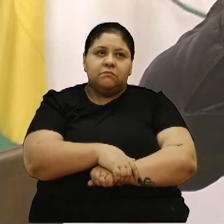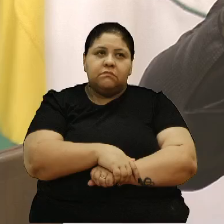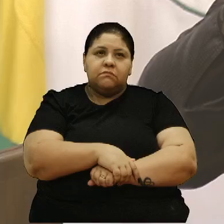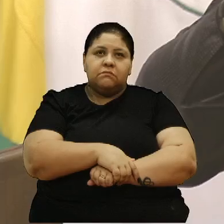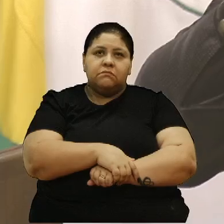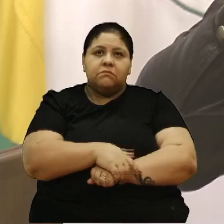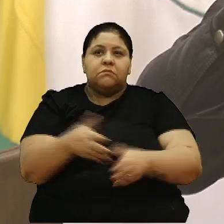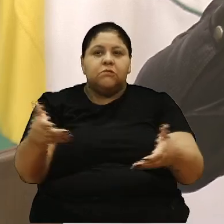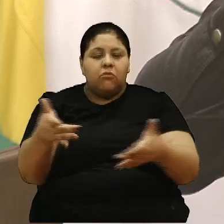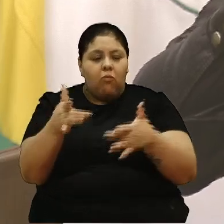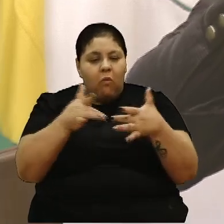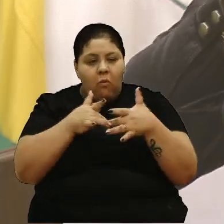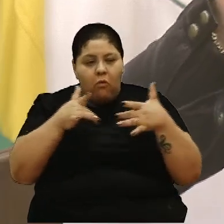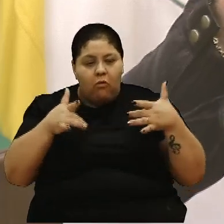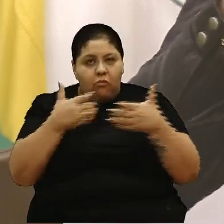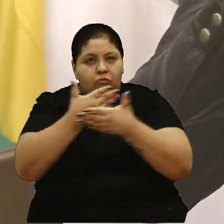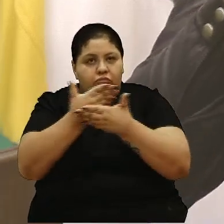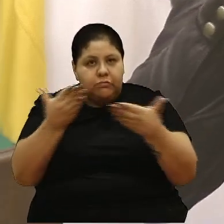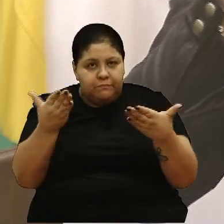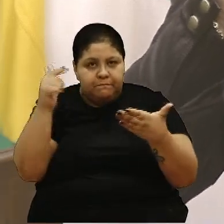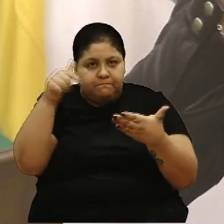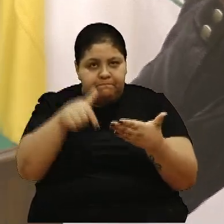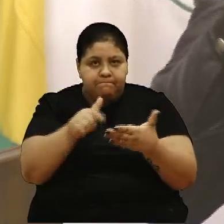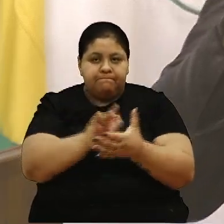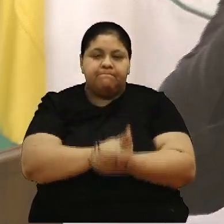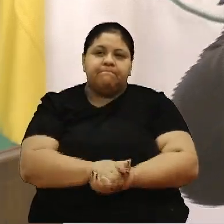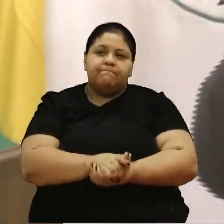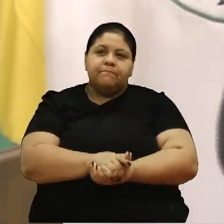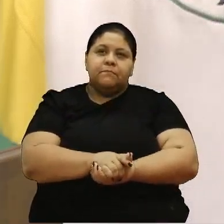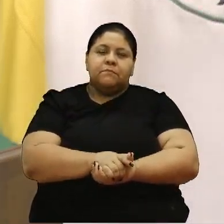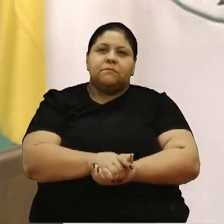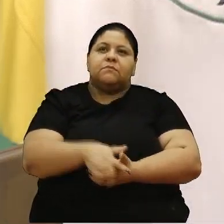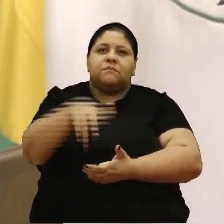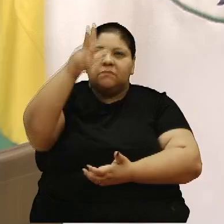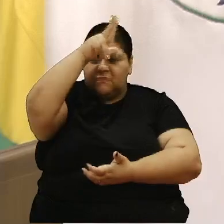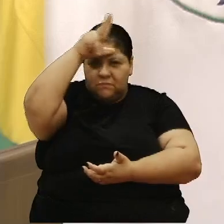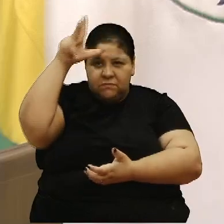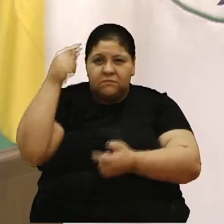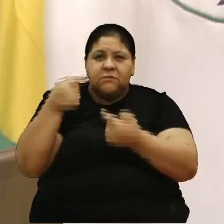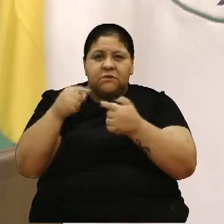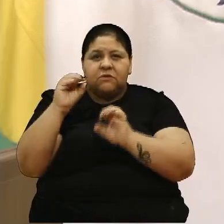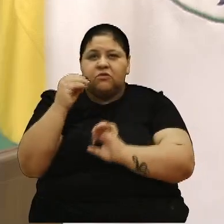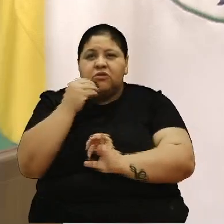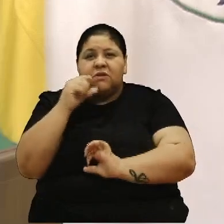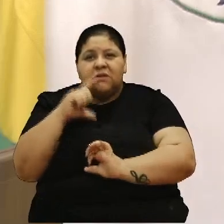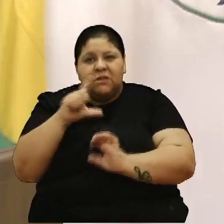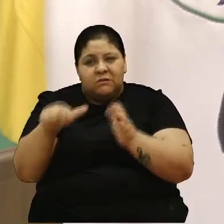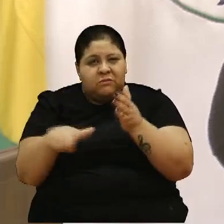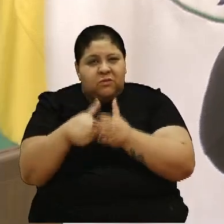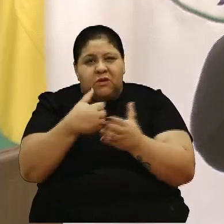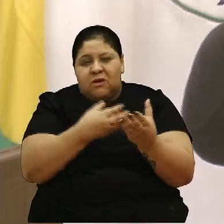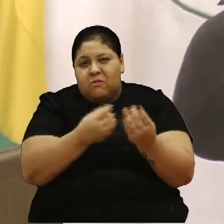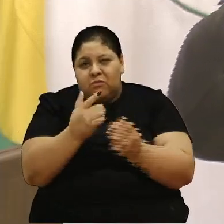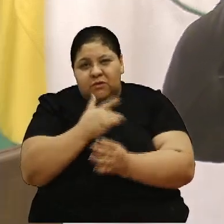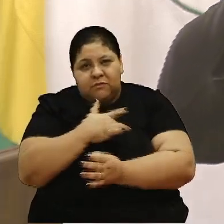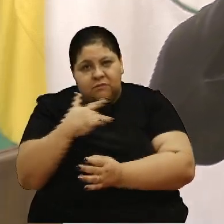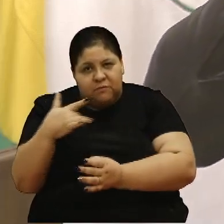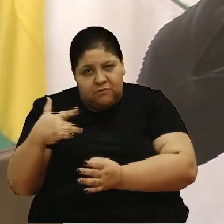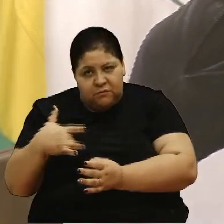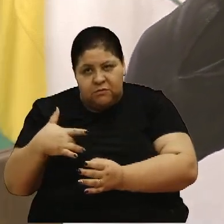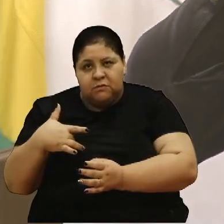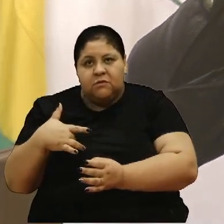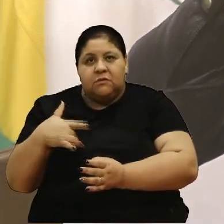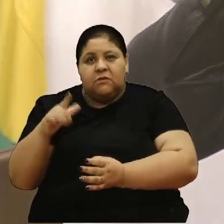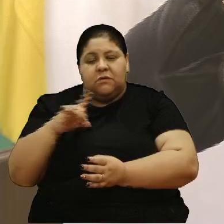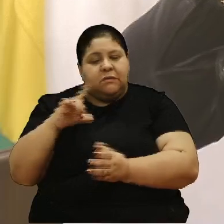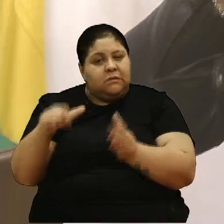E estou me solidarizando com o senhor aqui, e com o prefeito. Mas, por óbvio, temos que melhorar muito a nossa saúde, como